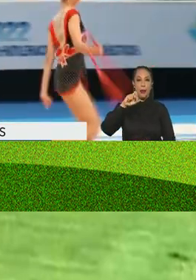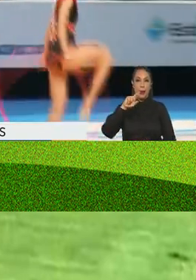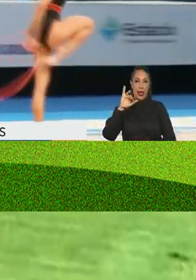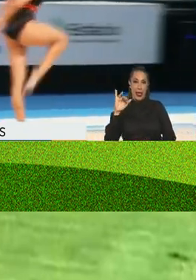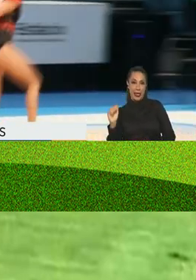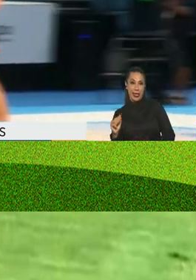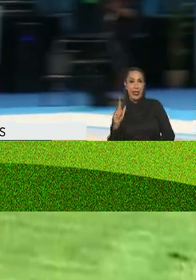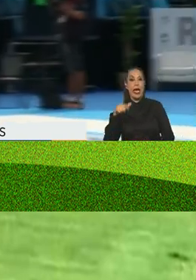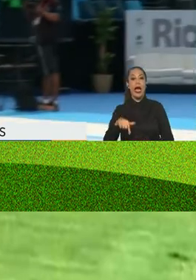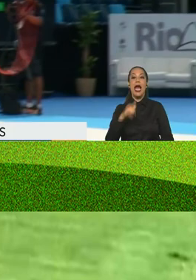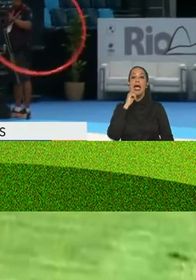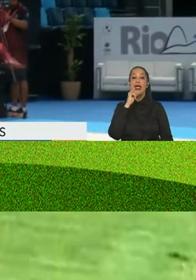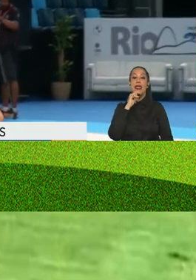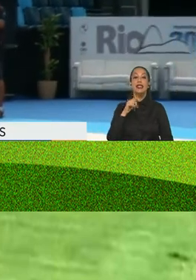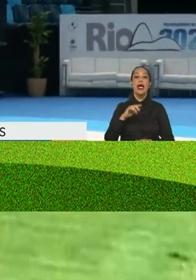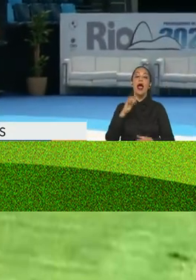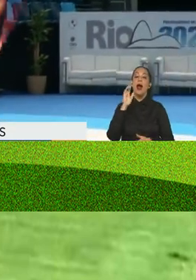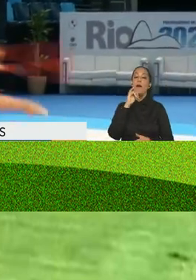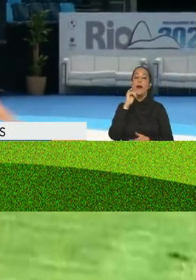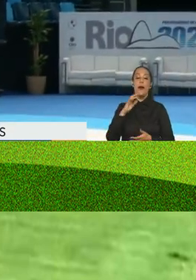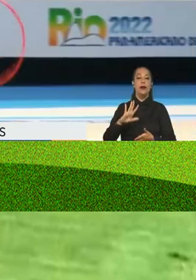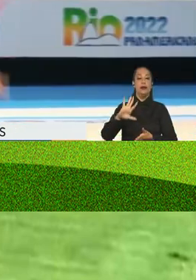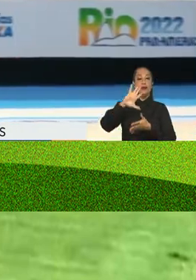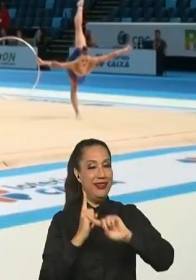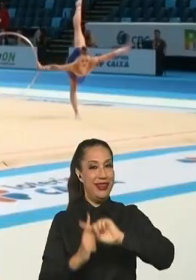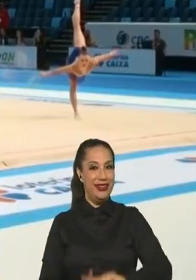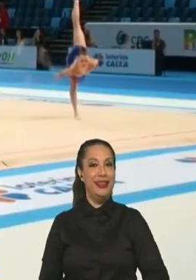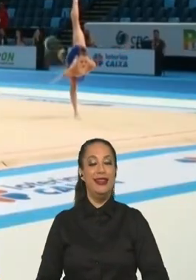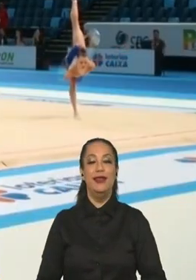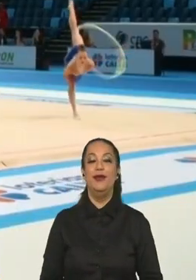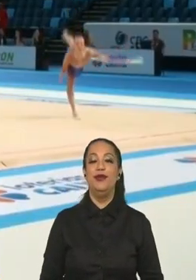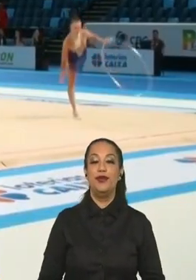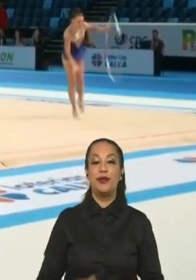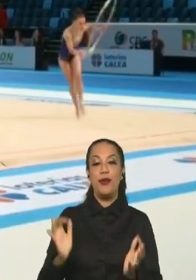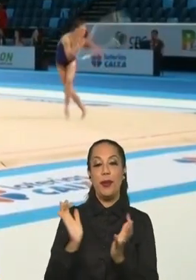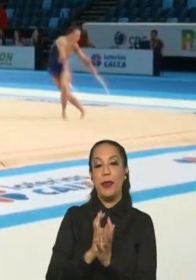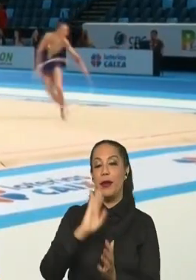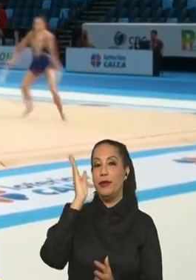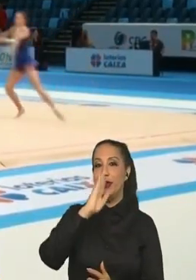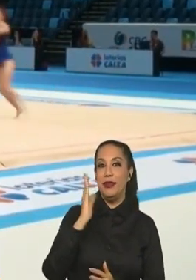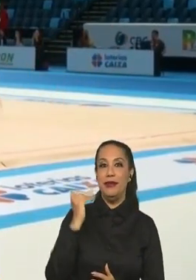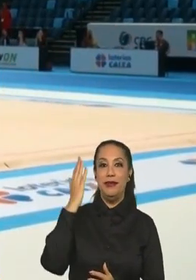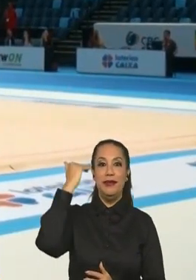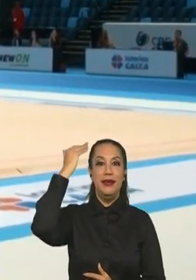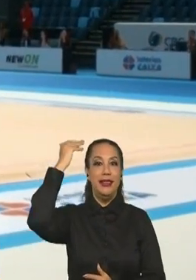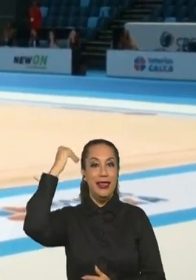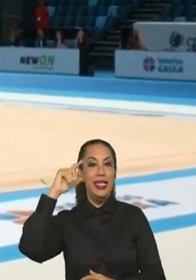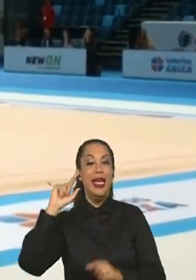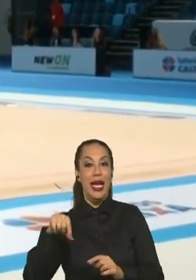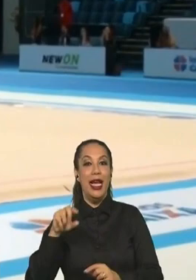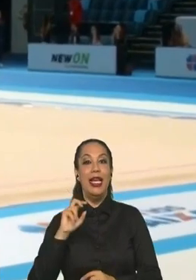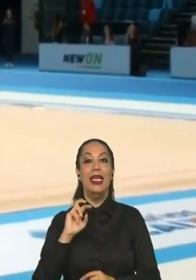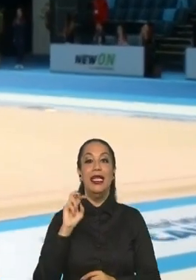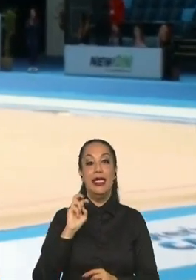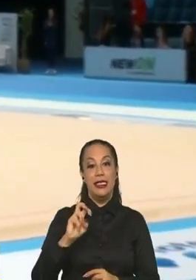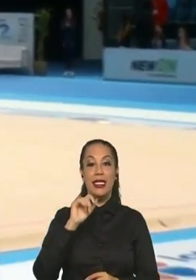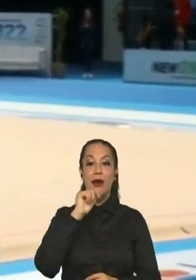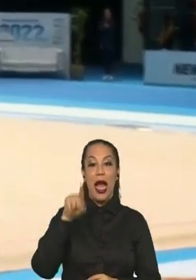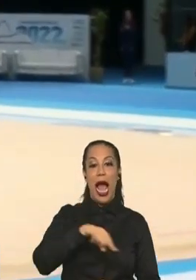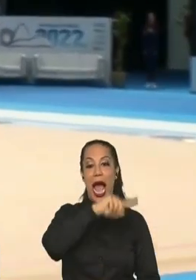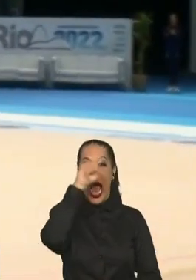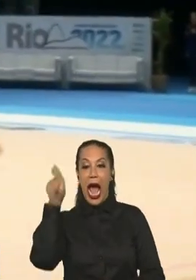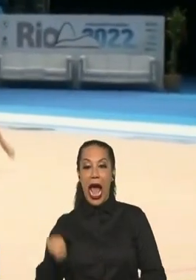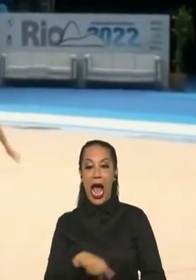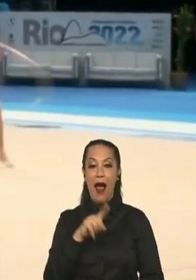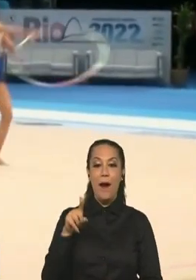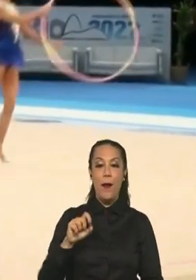agitando a arena nesse dia. Vamos acompanhar com mais detalhes. A equipe do Brasil brilhou na disputa da série de cinco arcos, anotando a